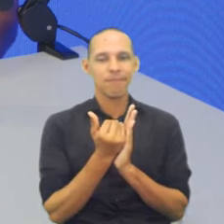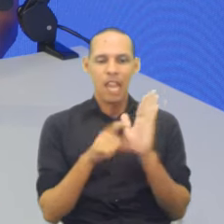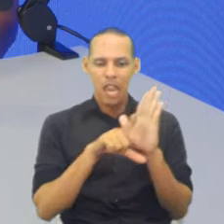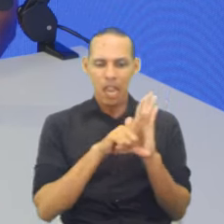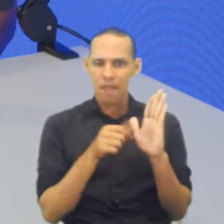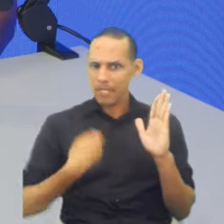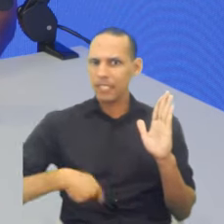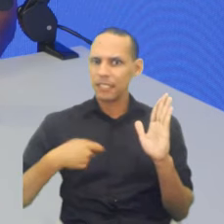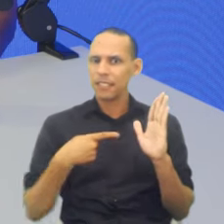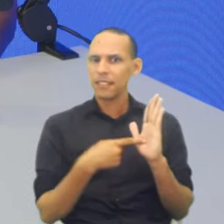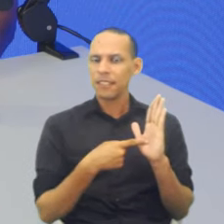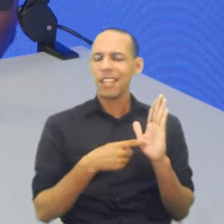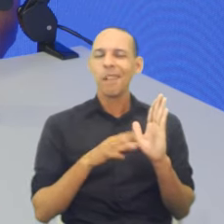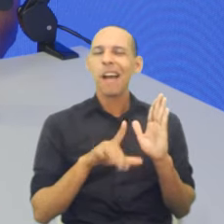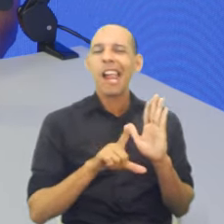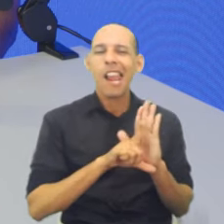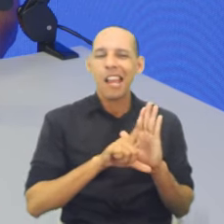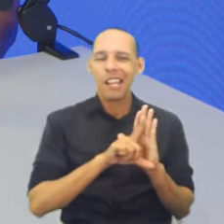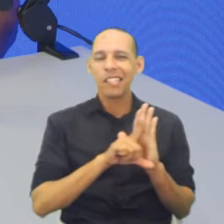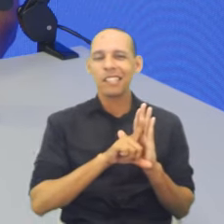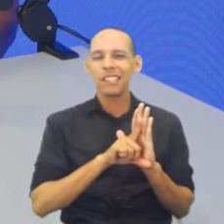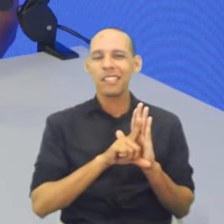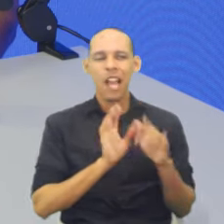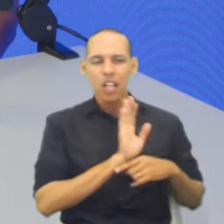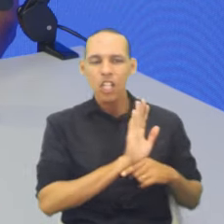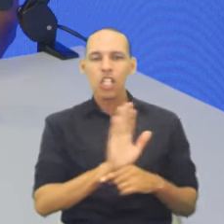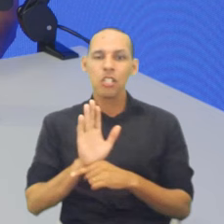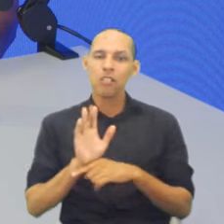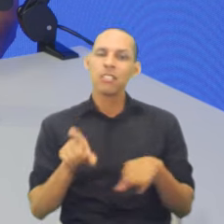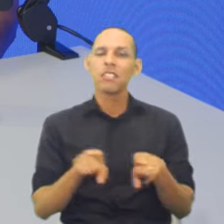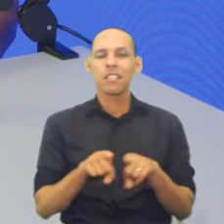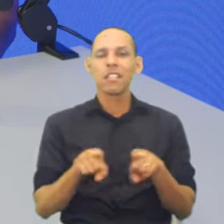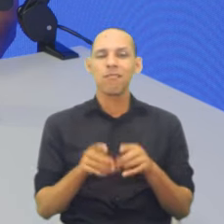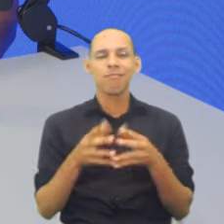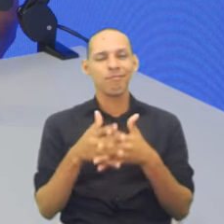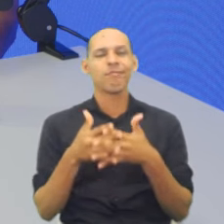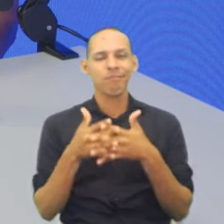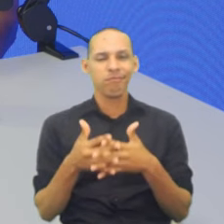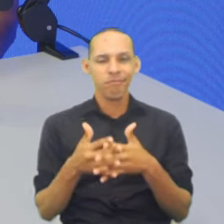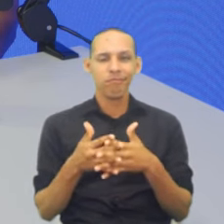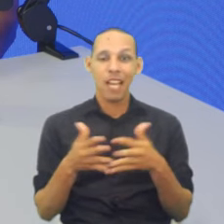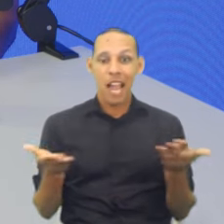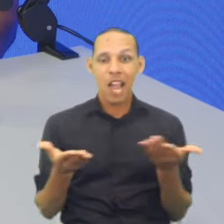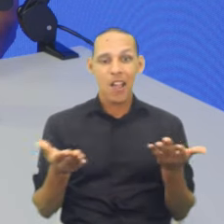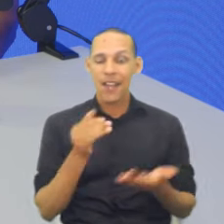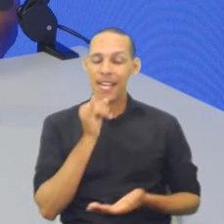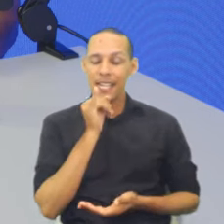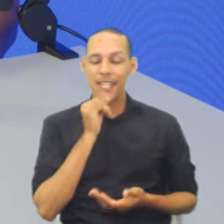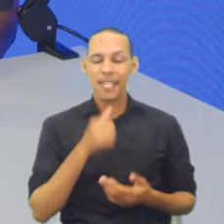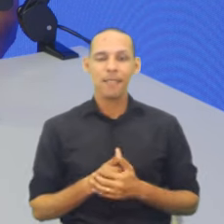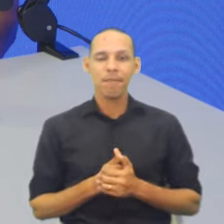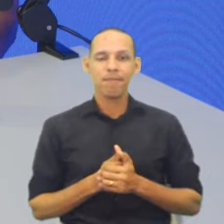é necessária mas assim como a lei eh beneficia ela também atrapalha neste momento que a gente tem